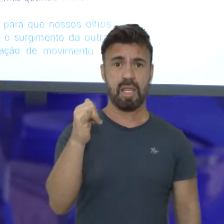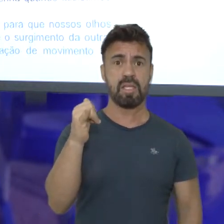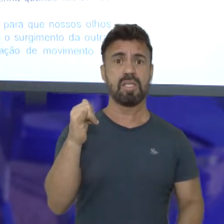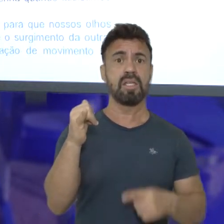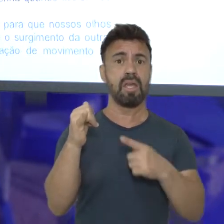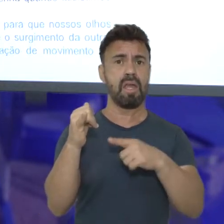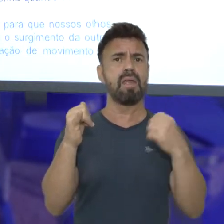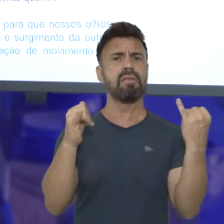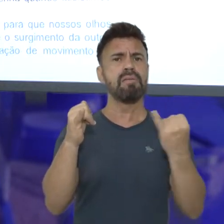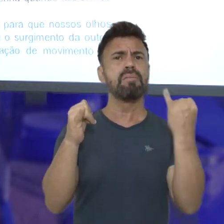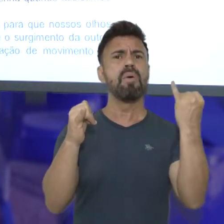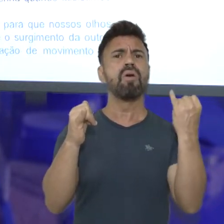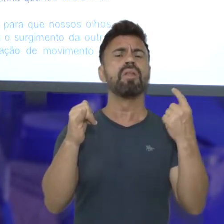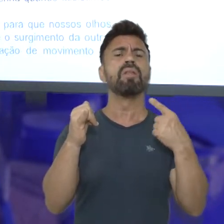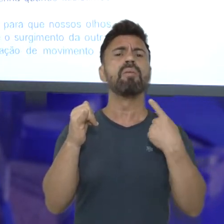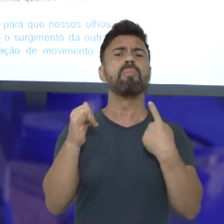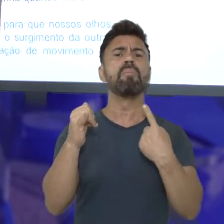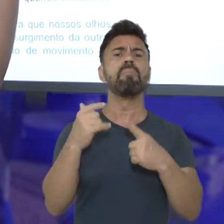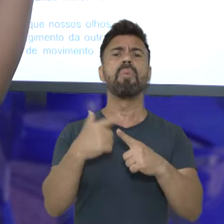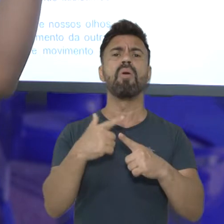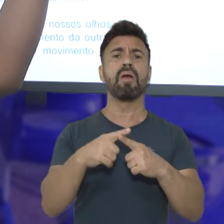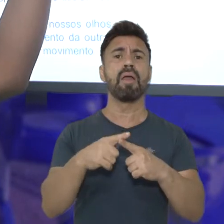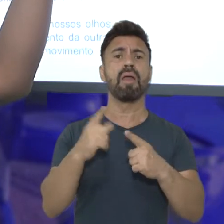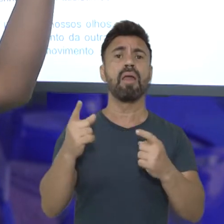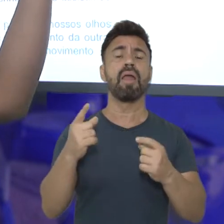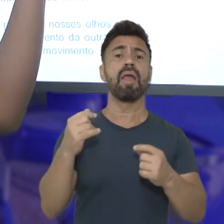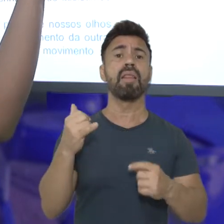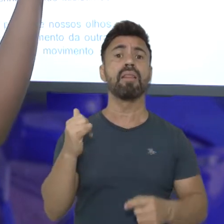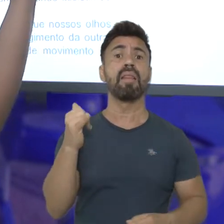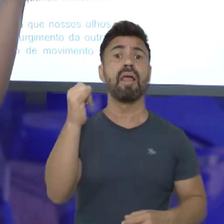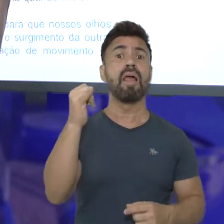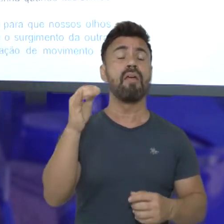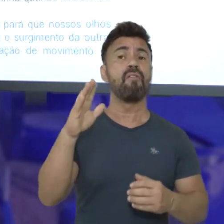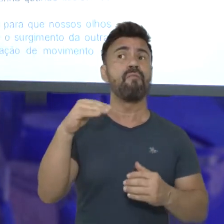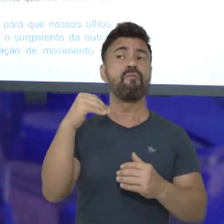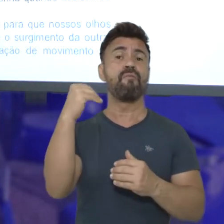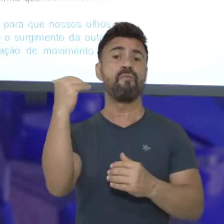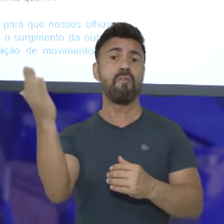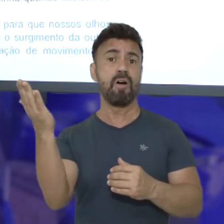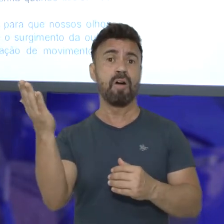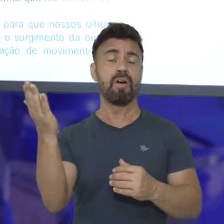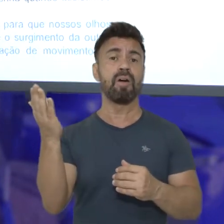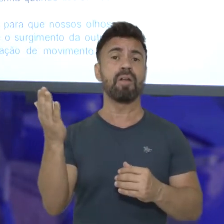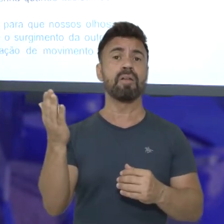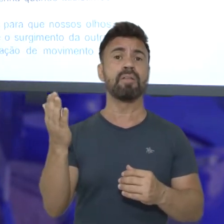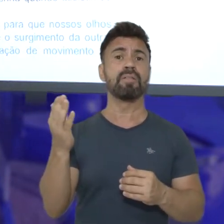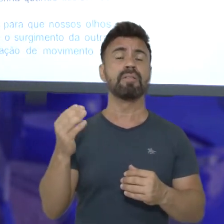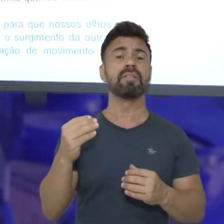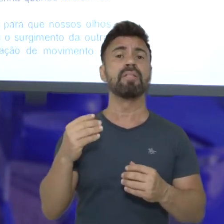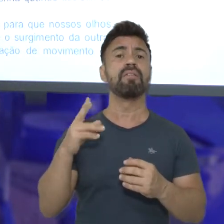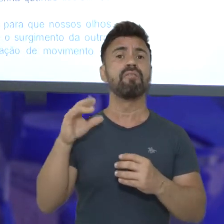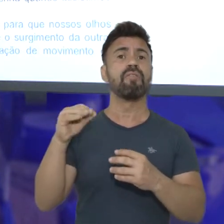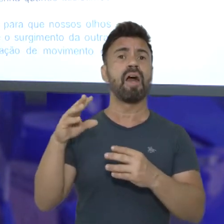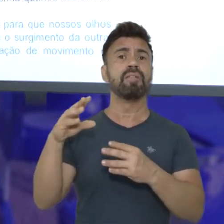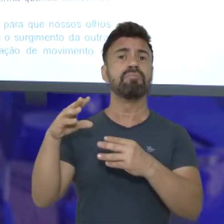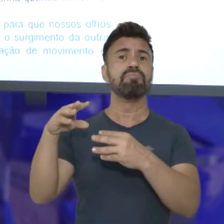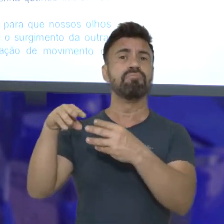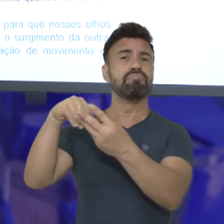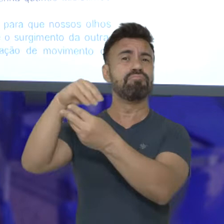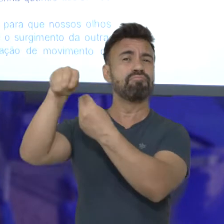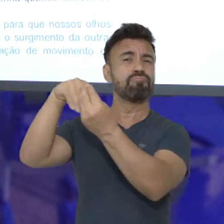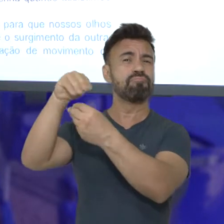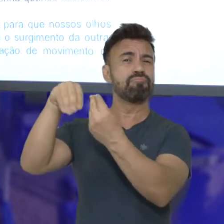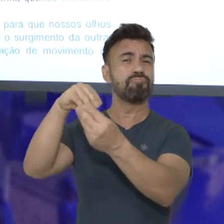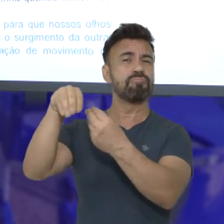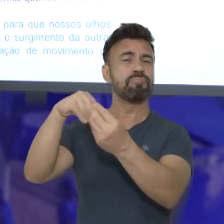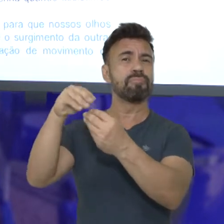bastante importante porque ela vai ser aquela fonte de energia externa que vai excitar os elétrons, fazendo com que eles